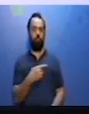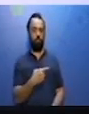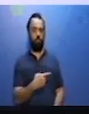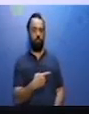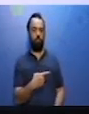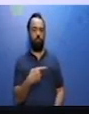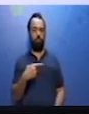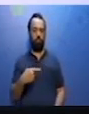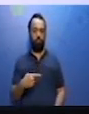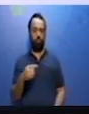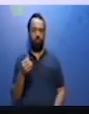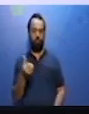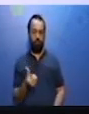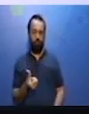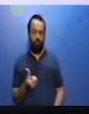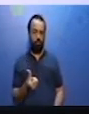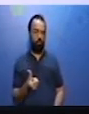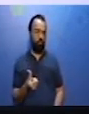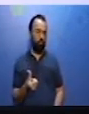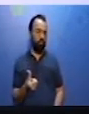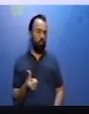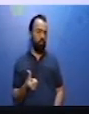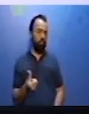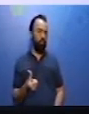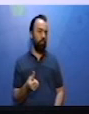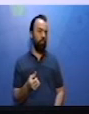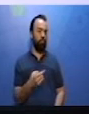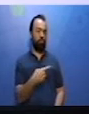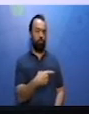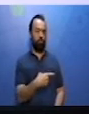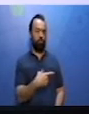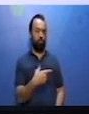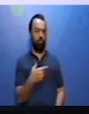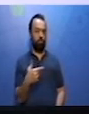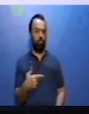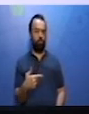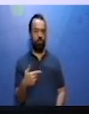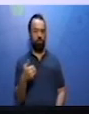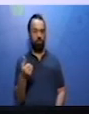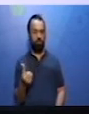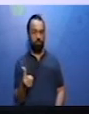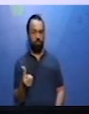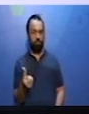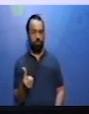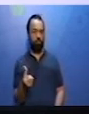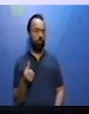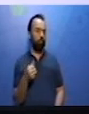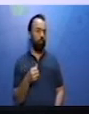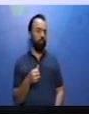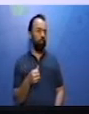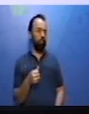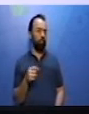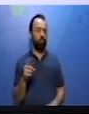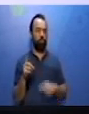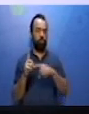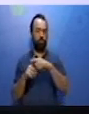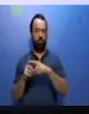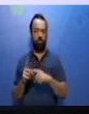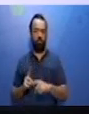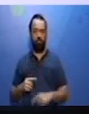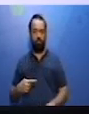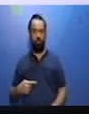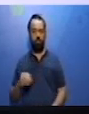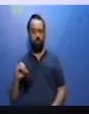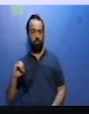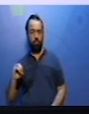- 6 - da fórmula e o menos seis no b mais ou menos